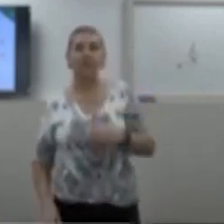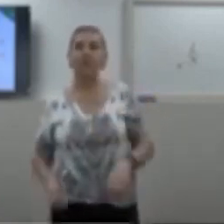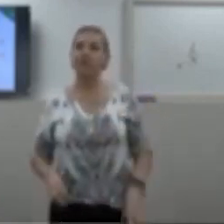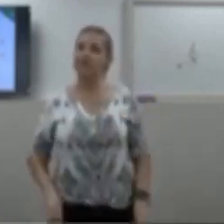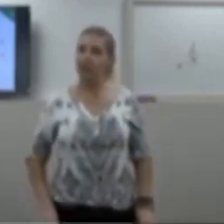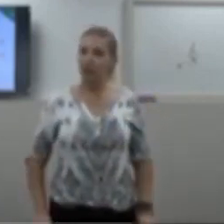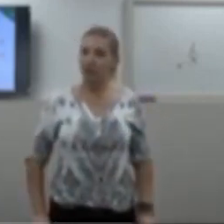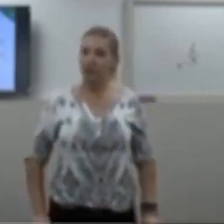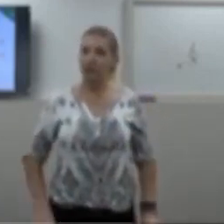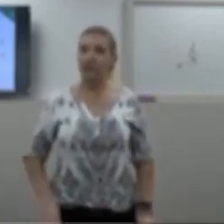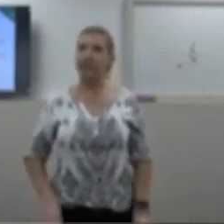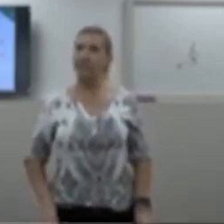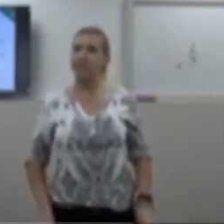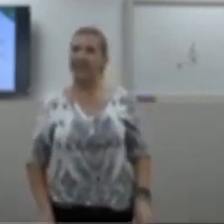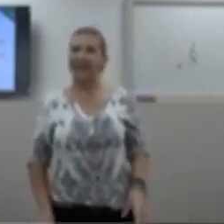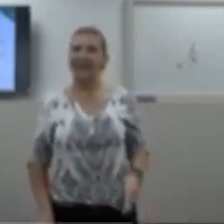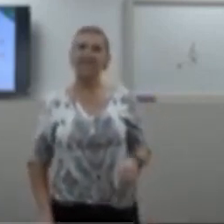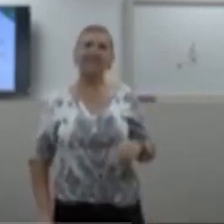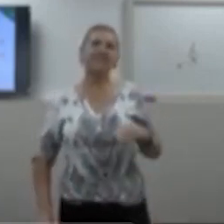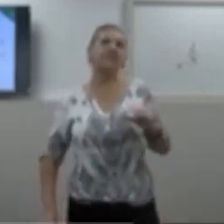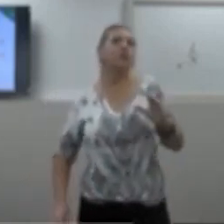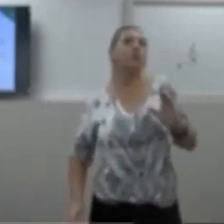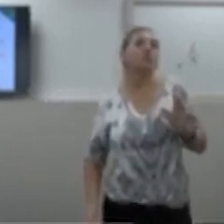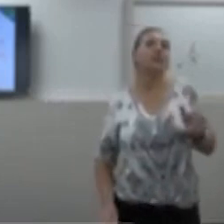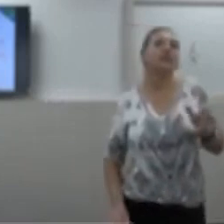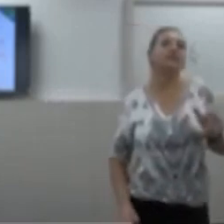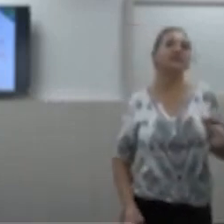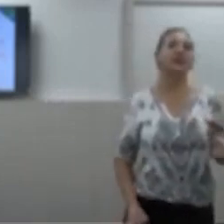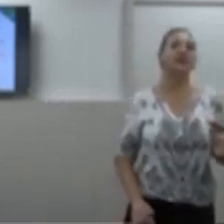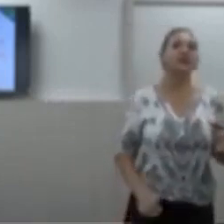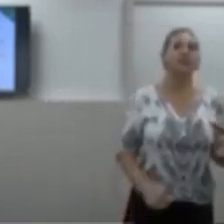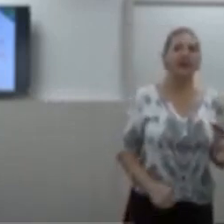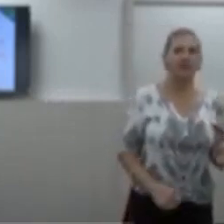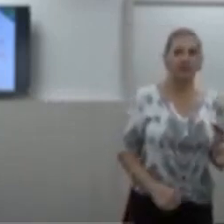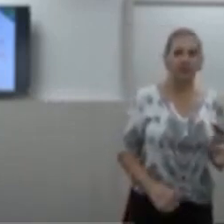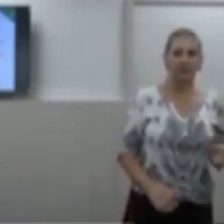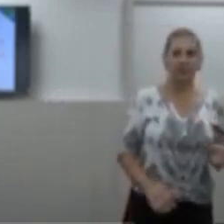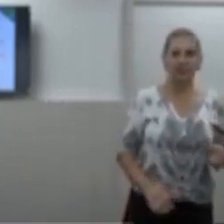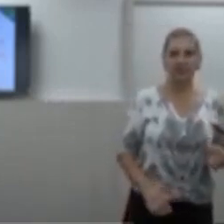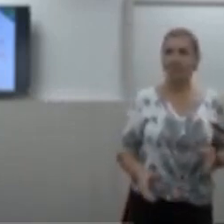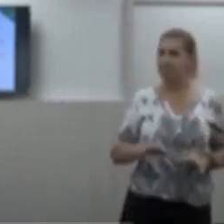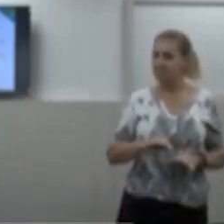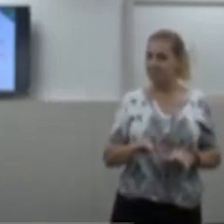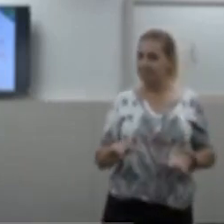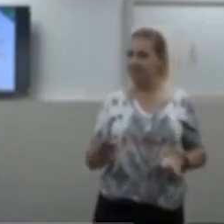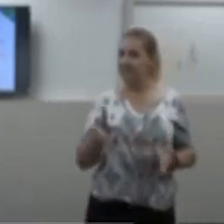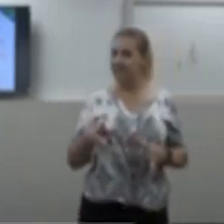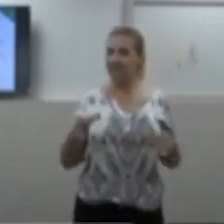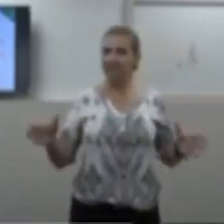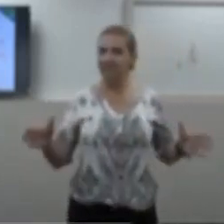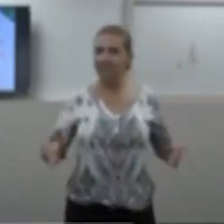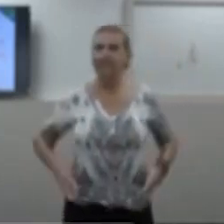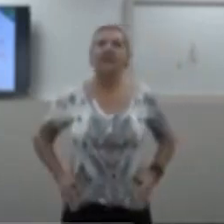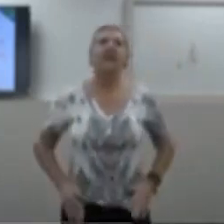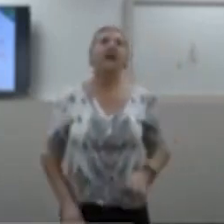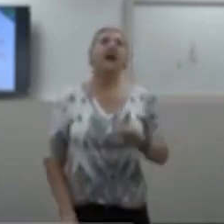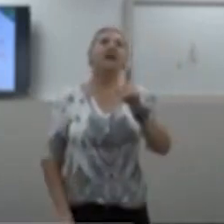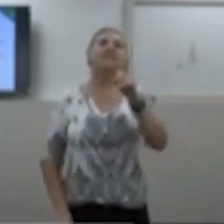do Covid-19, ficamos em casa na segunda quinzena de março.